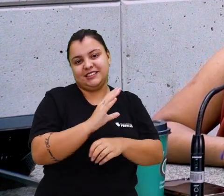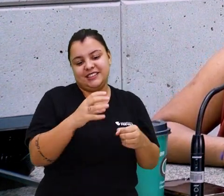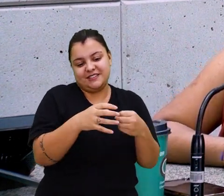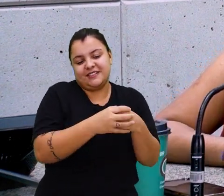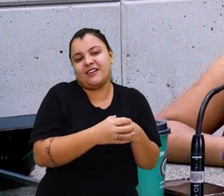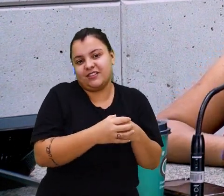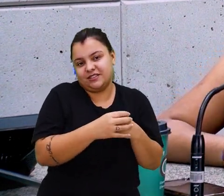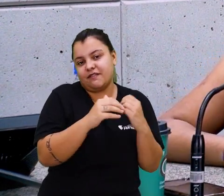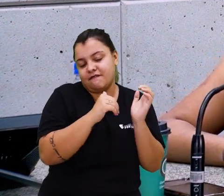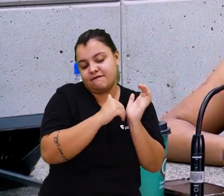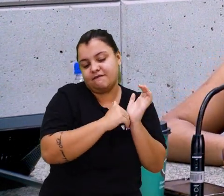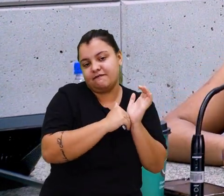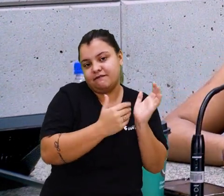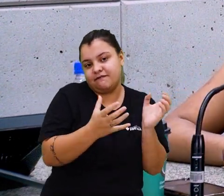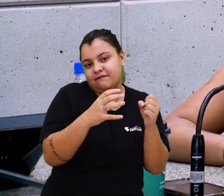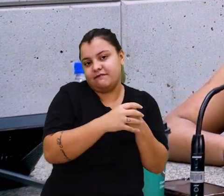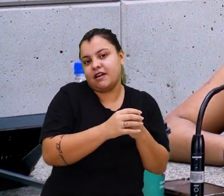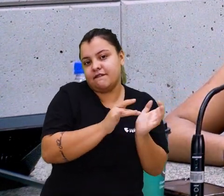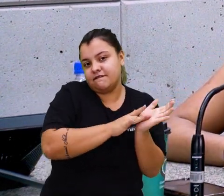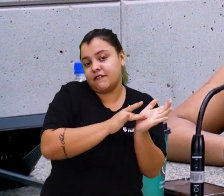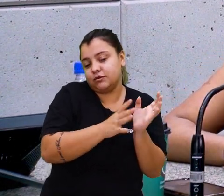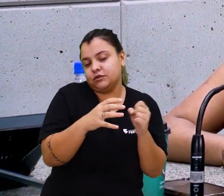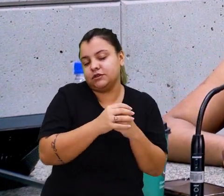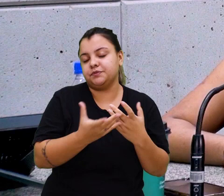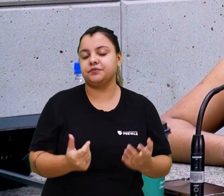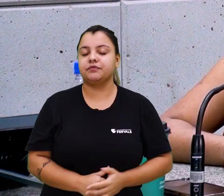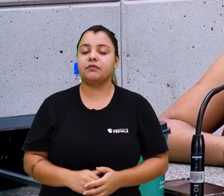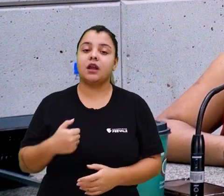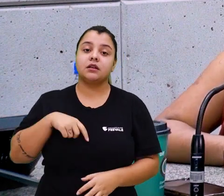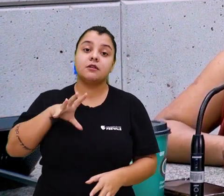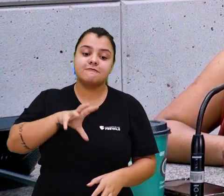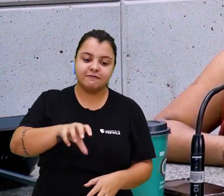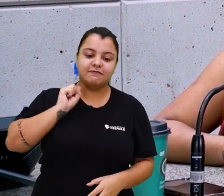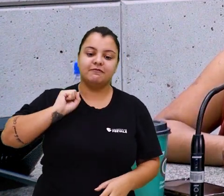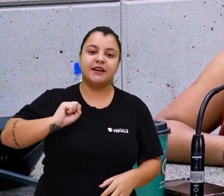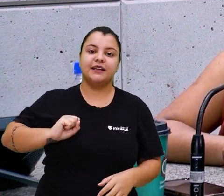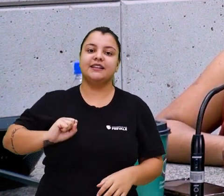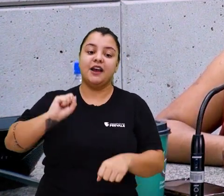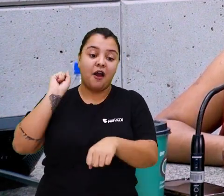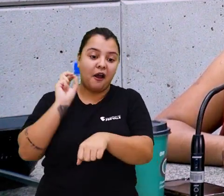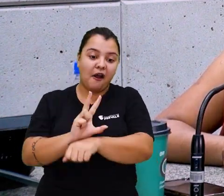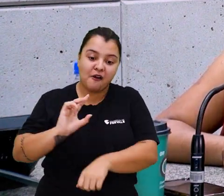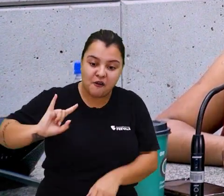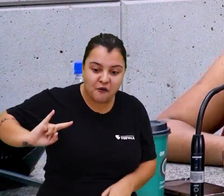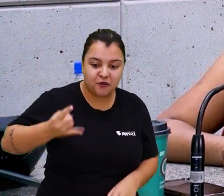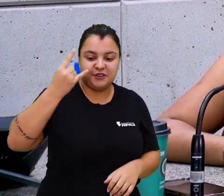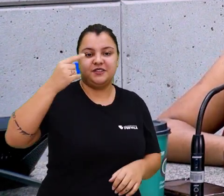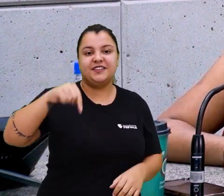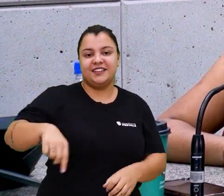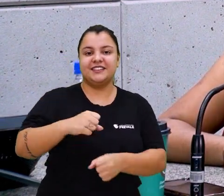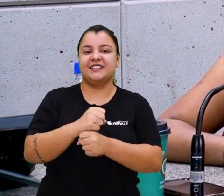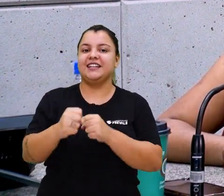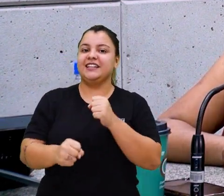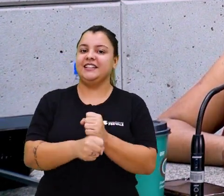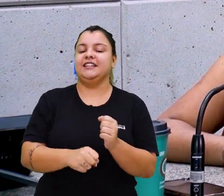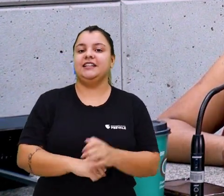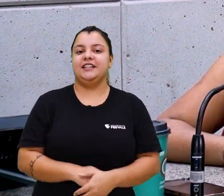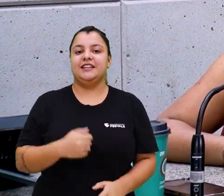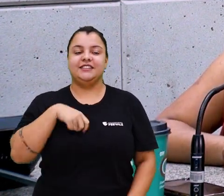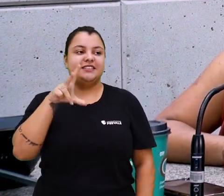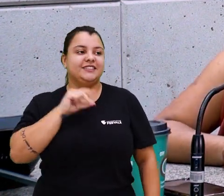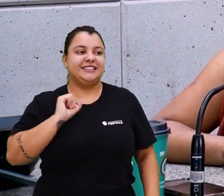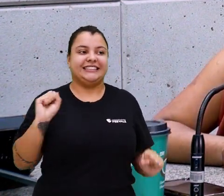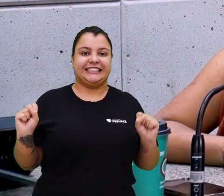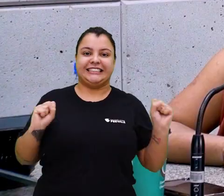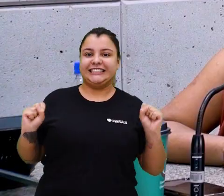não entrou e eu entrei nessa vaga então no fim eu peguei a última vaga da última lista daquele ano que legal era PR ser